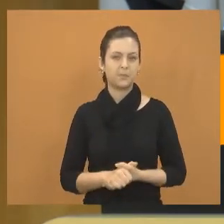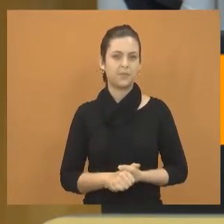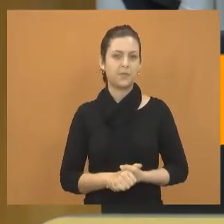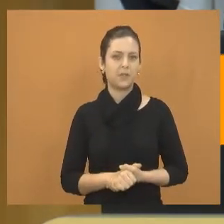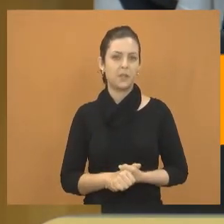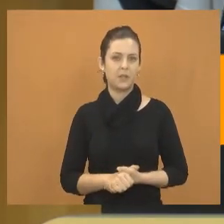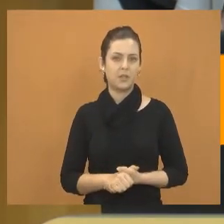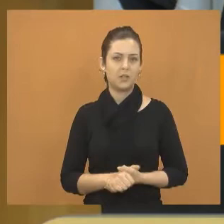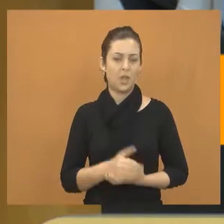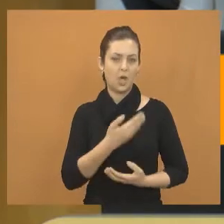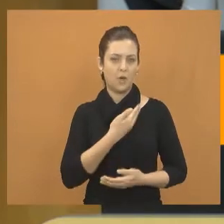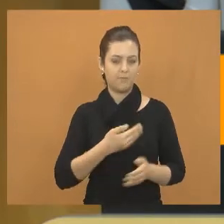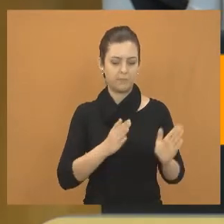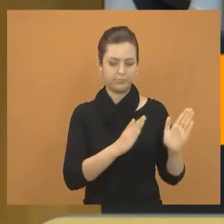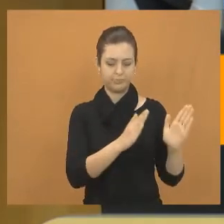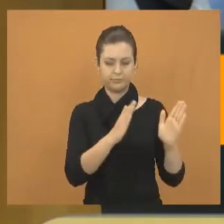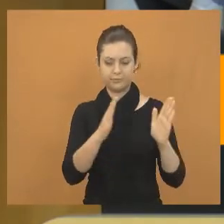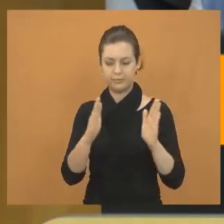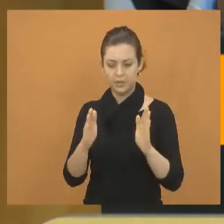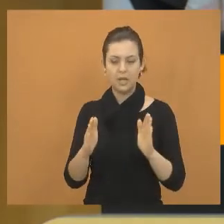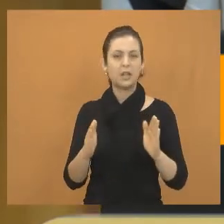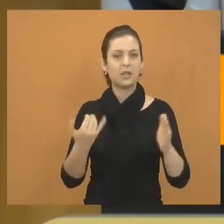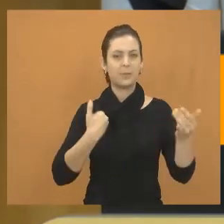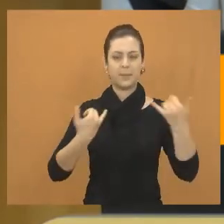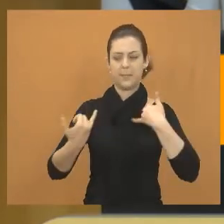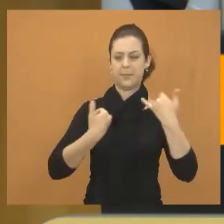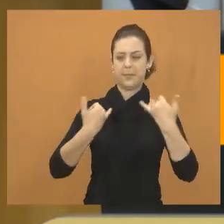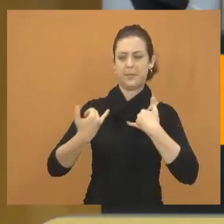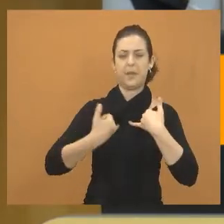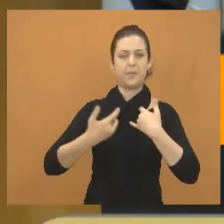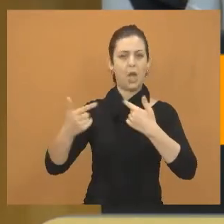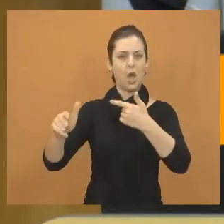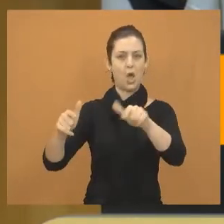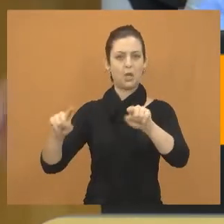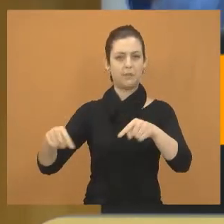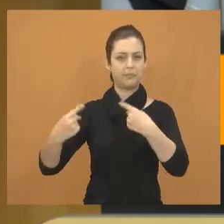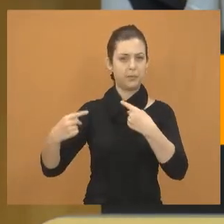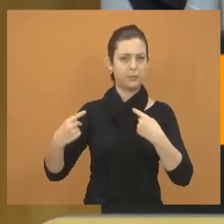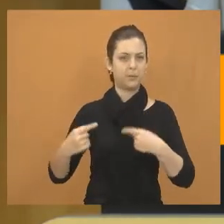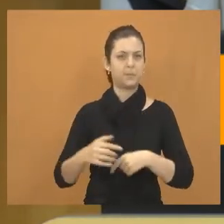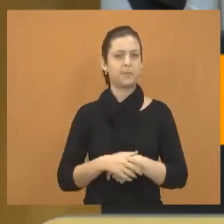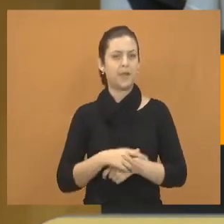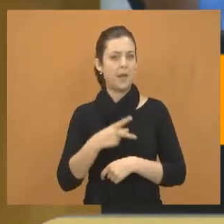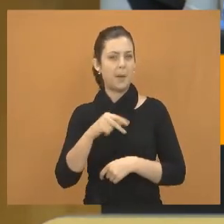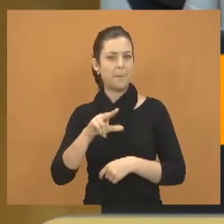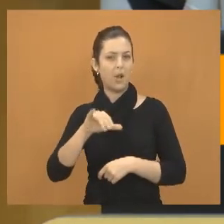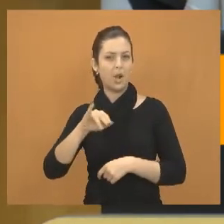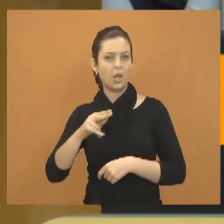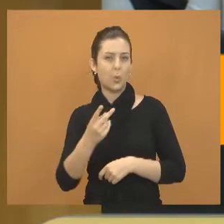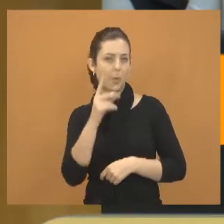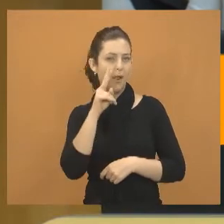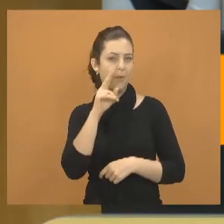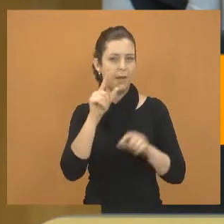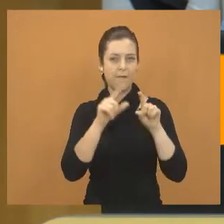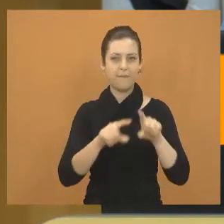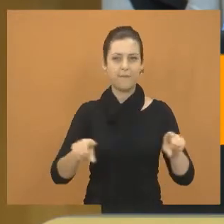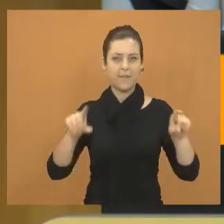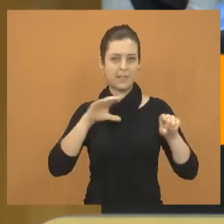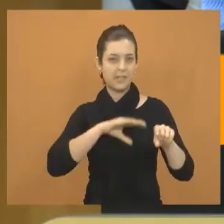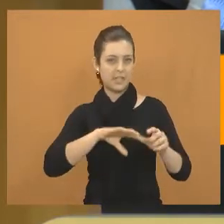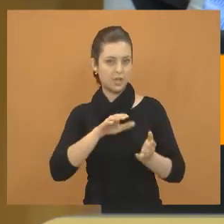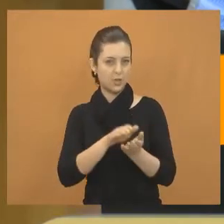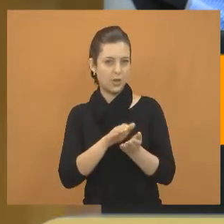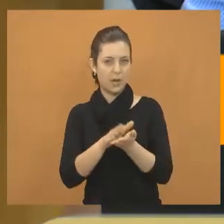tempo que nós fomos governo, a gente ouvia muito aqui os vereadores da oposição, e o Paulinho vai lembrar da frase, né? O município de